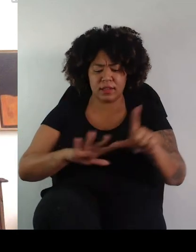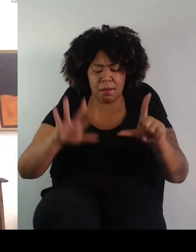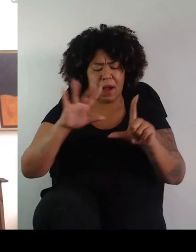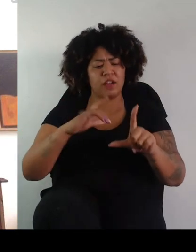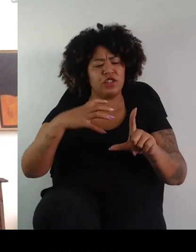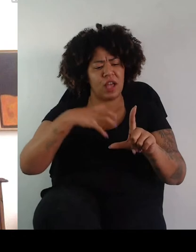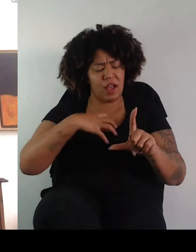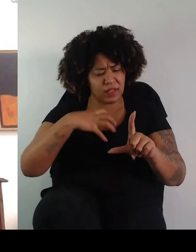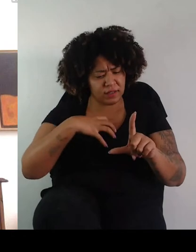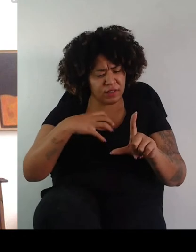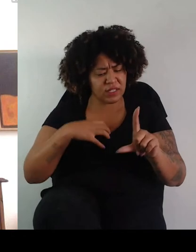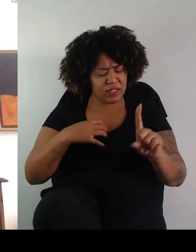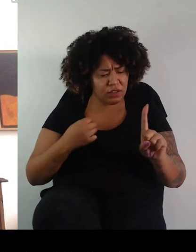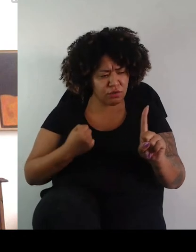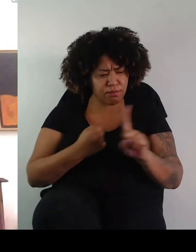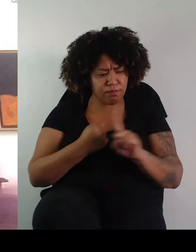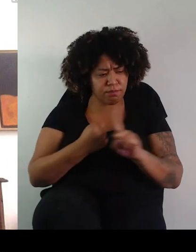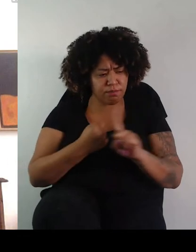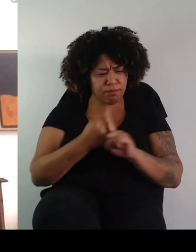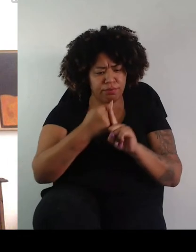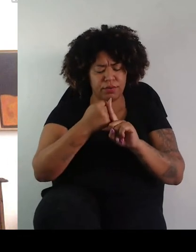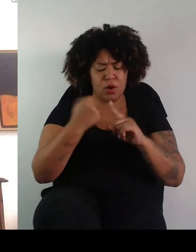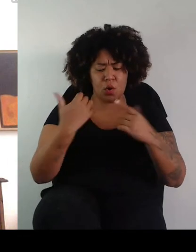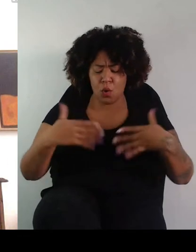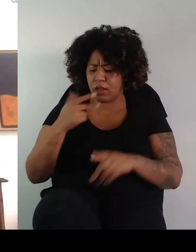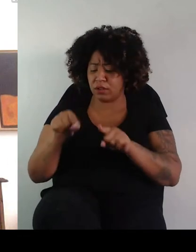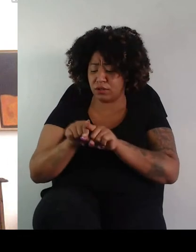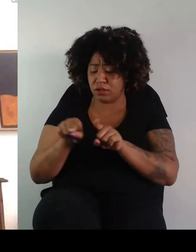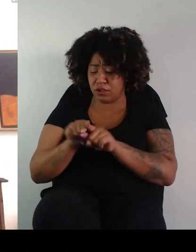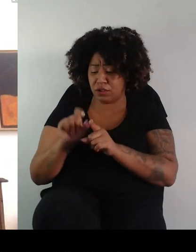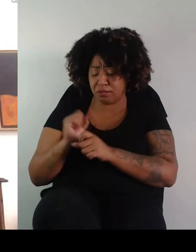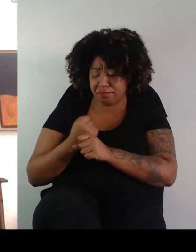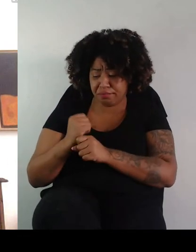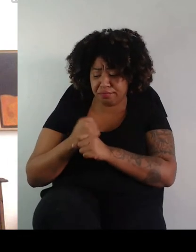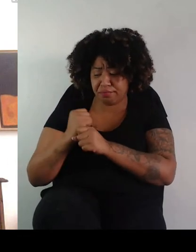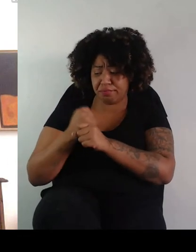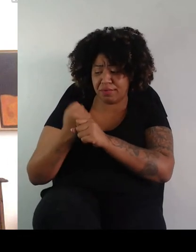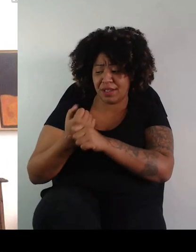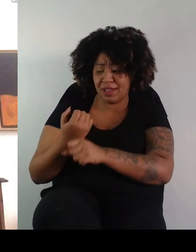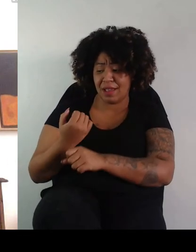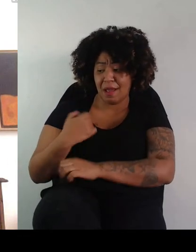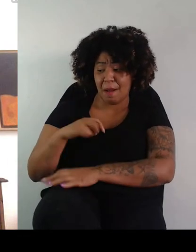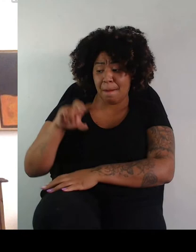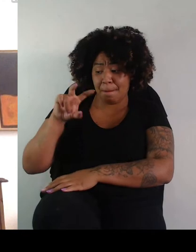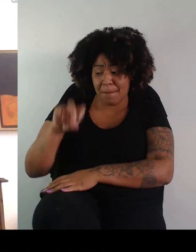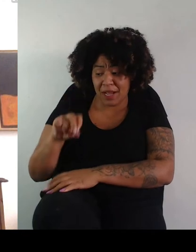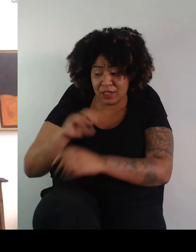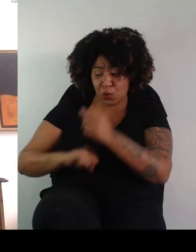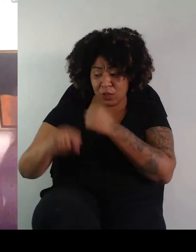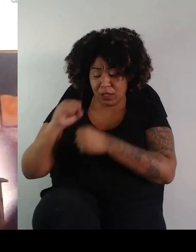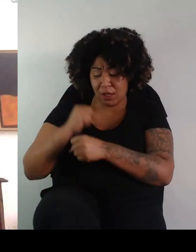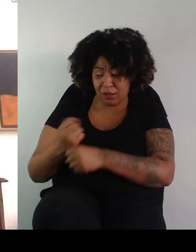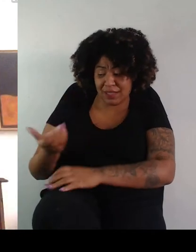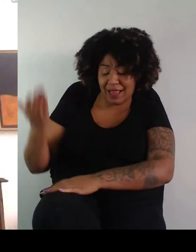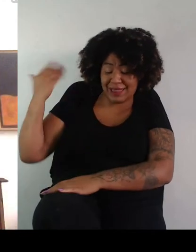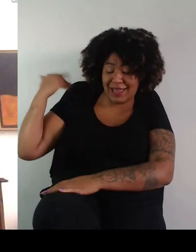hoje estamos falando sobre obras que foram feitas a mais de 50 anos